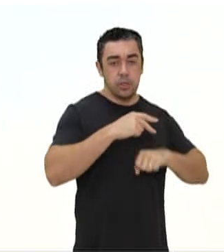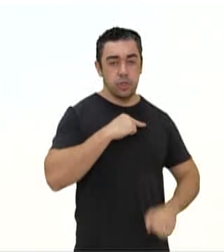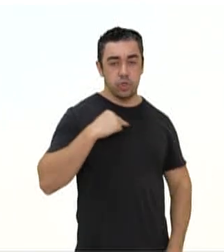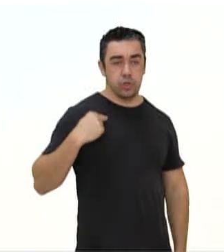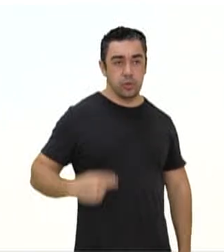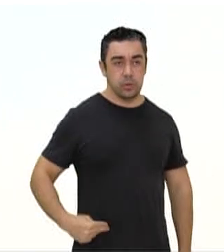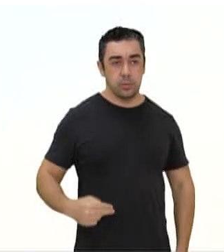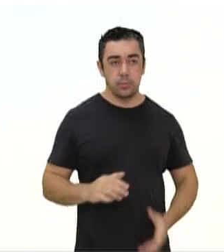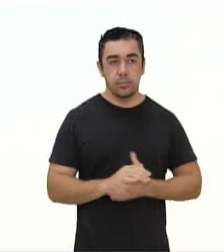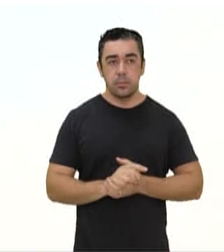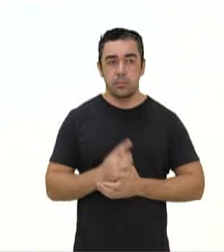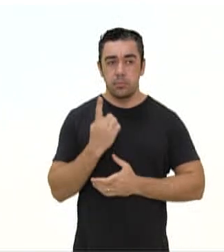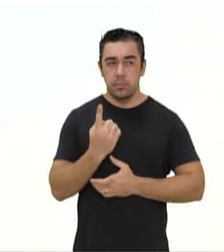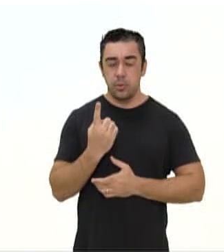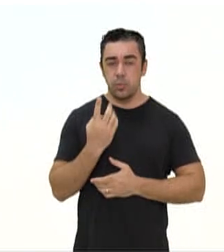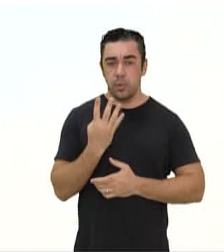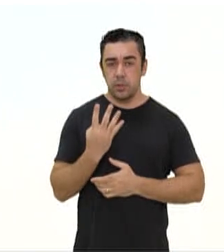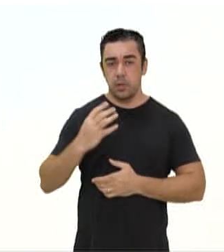de